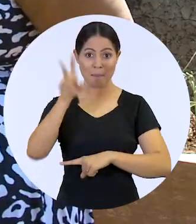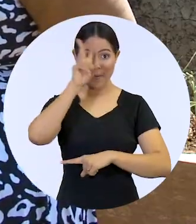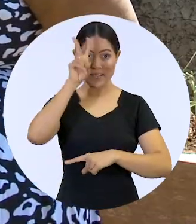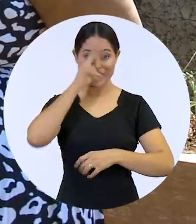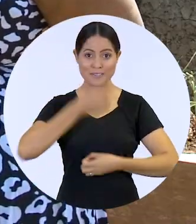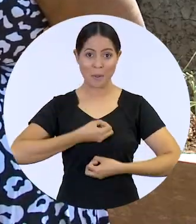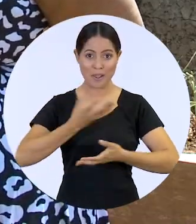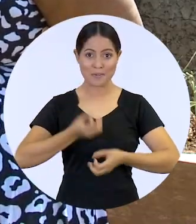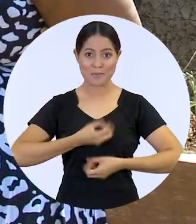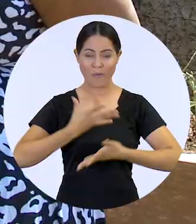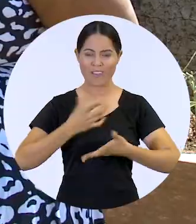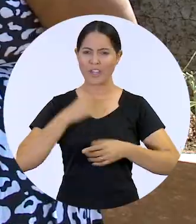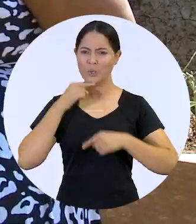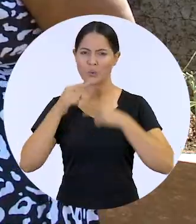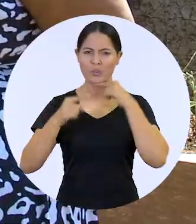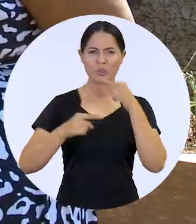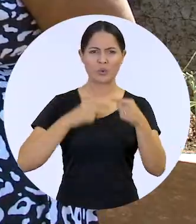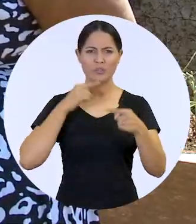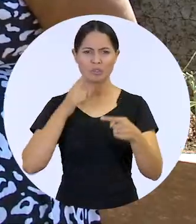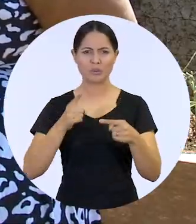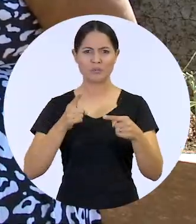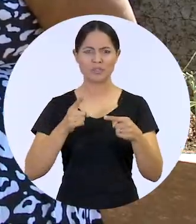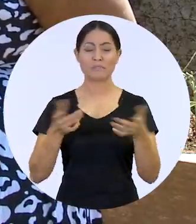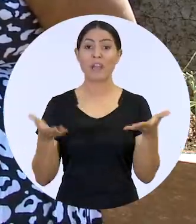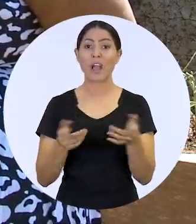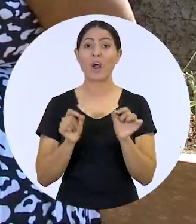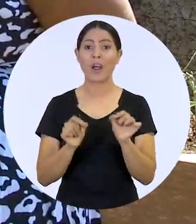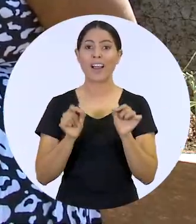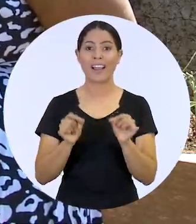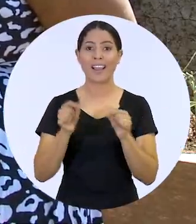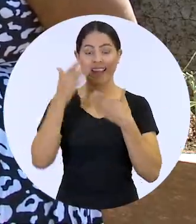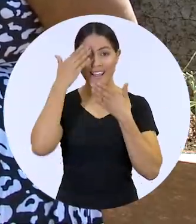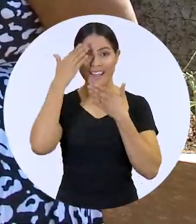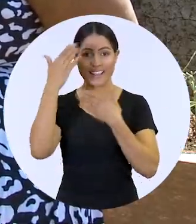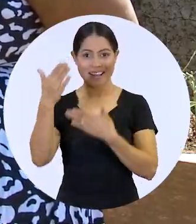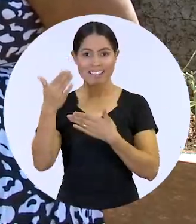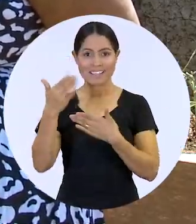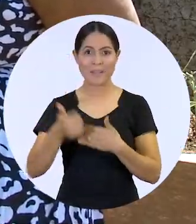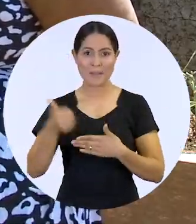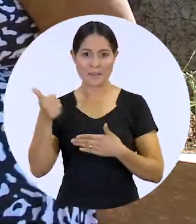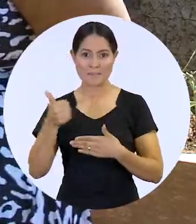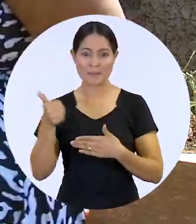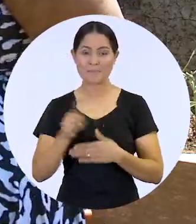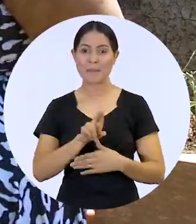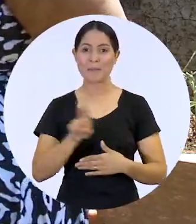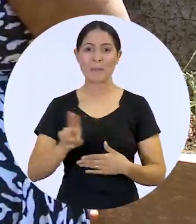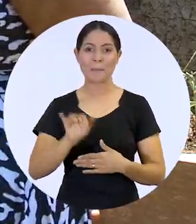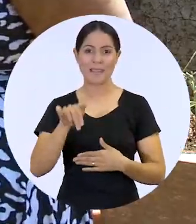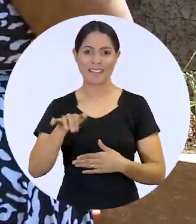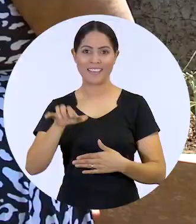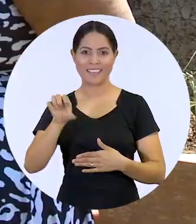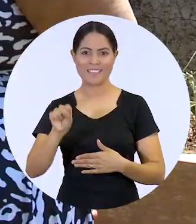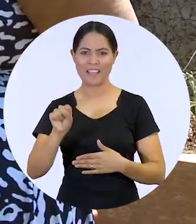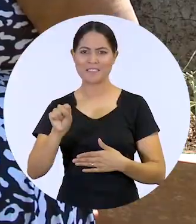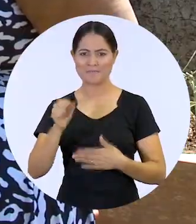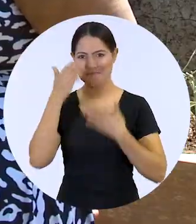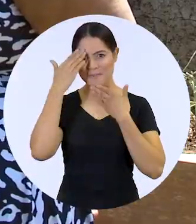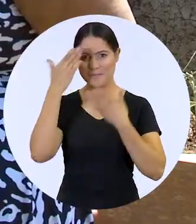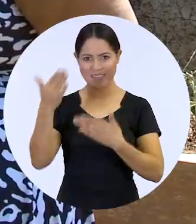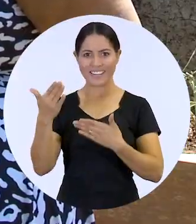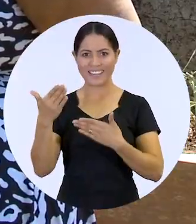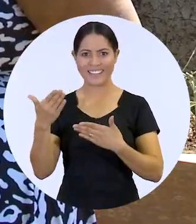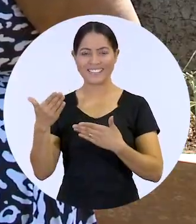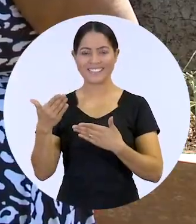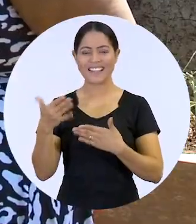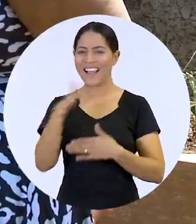E depois de contarmos histórias e tirarmos dúvidas sobre os direitos dos idosos, chegou a hora de agradecermos primeiramente a dona Inês, que abriu as portas do